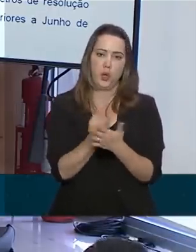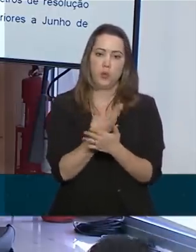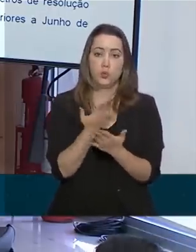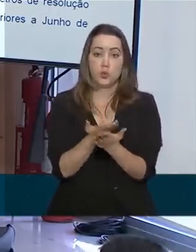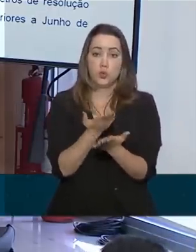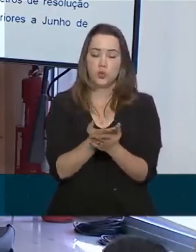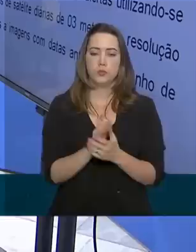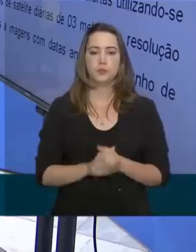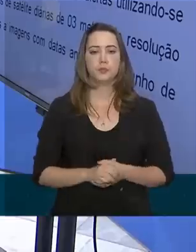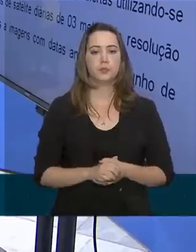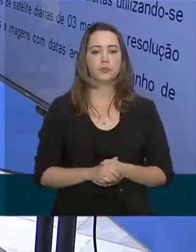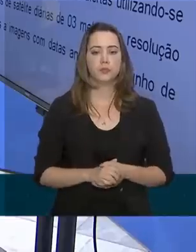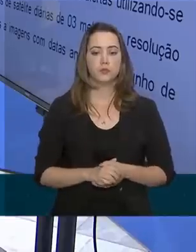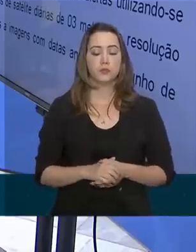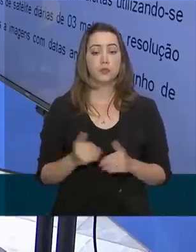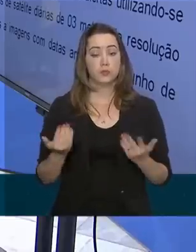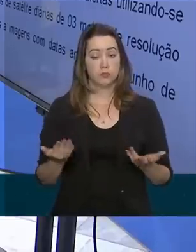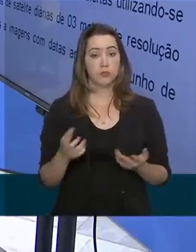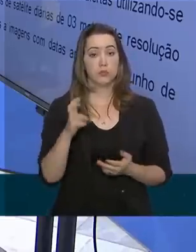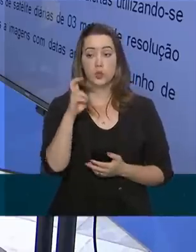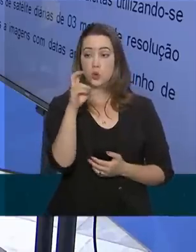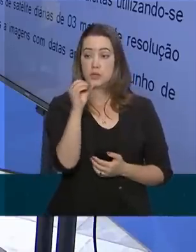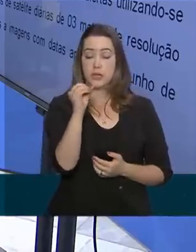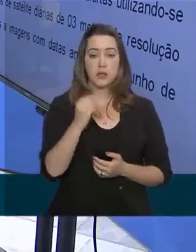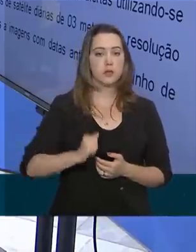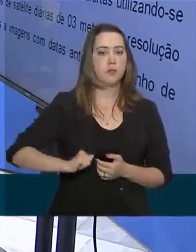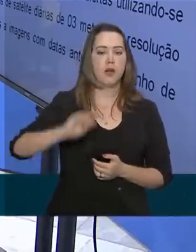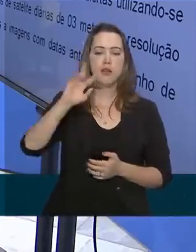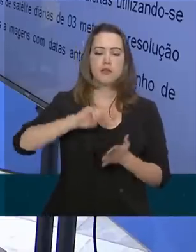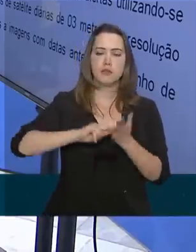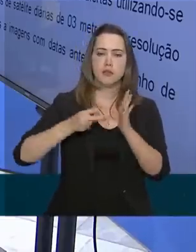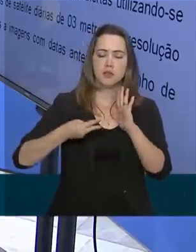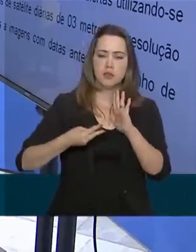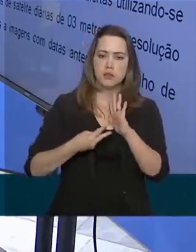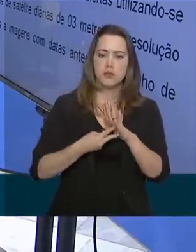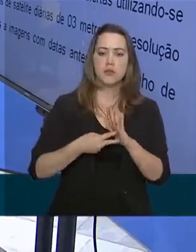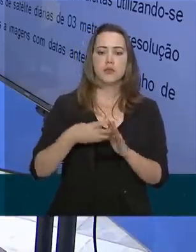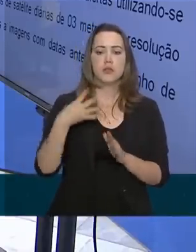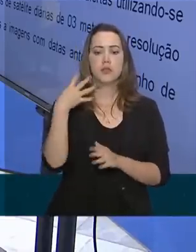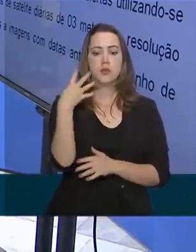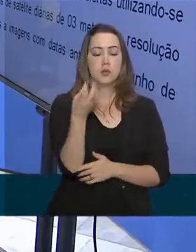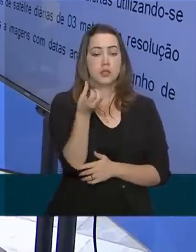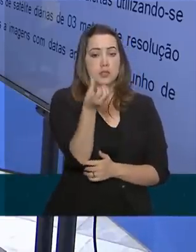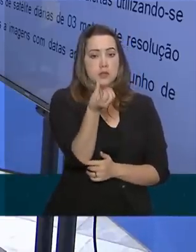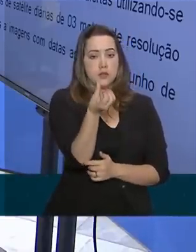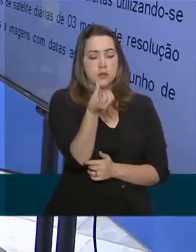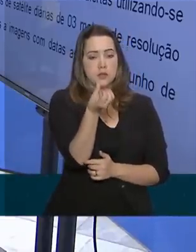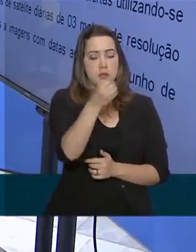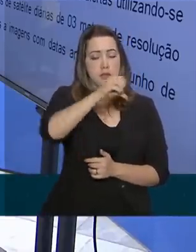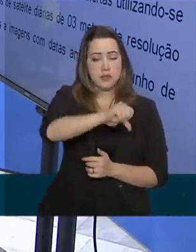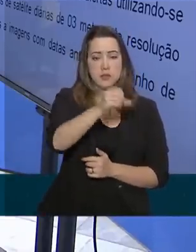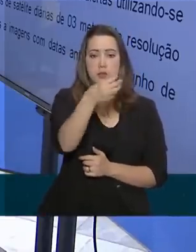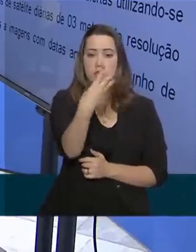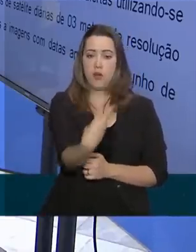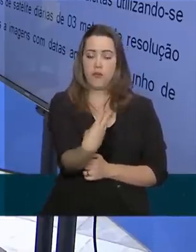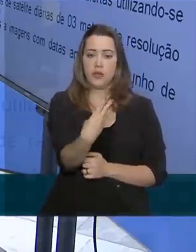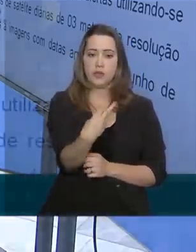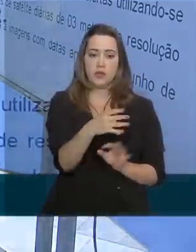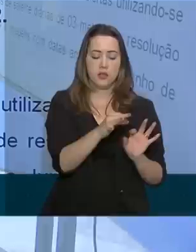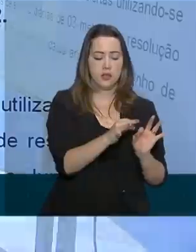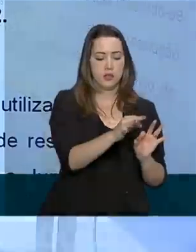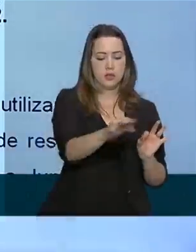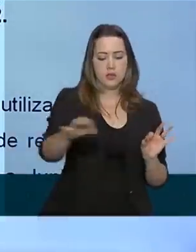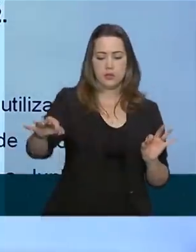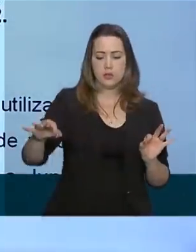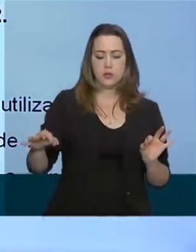análise dos 500 maiores eles representam 493 km 56 por cento que é